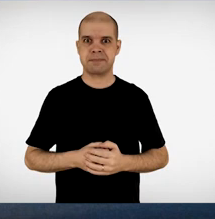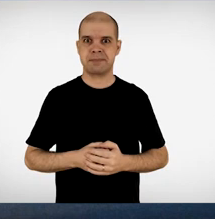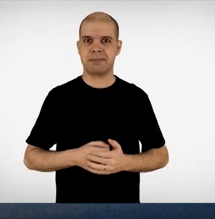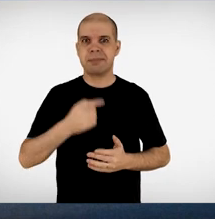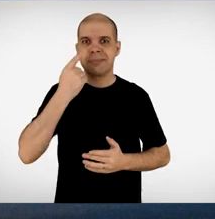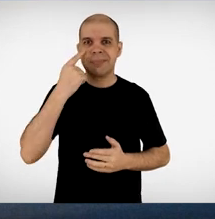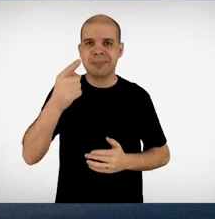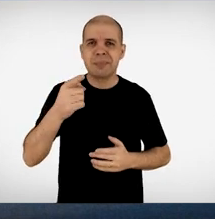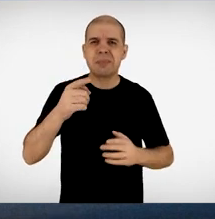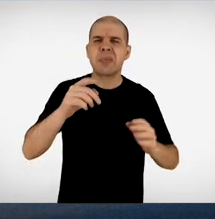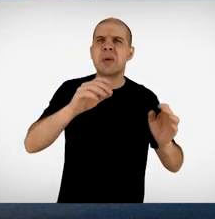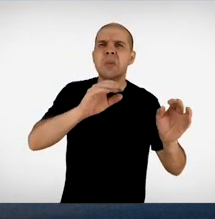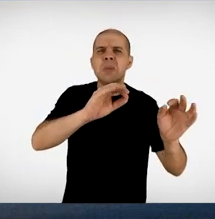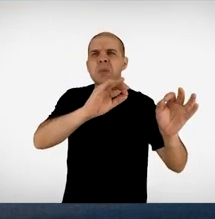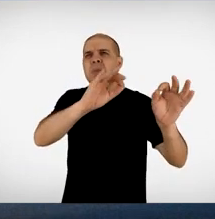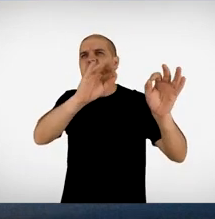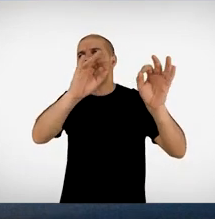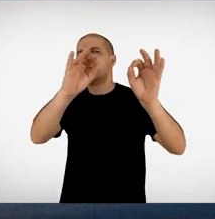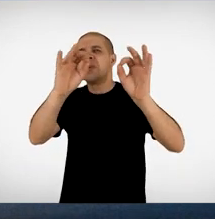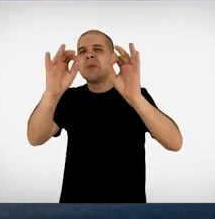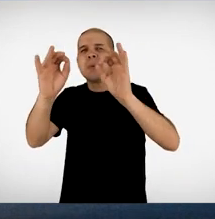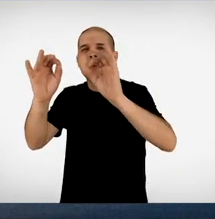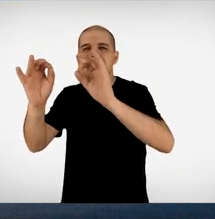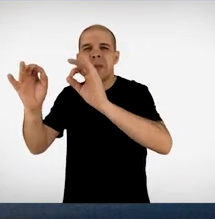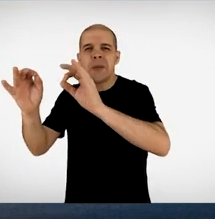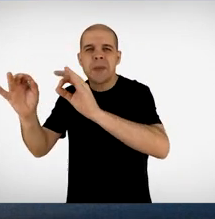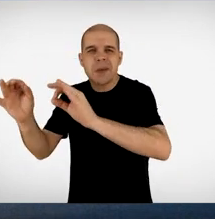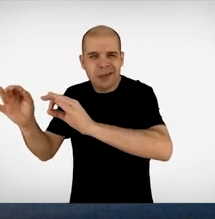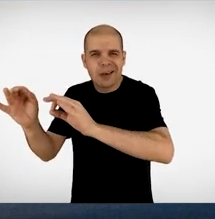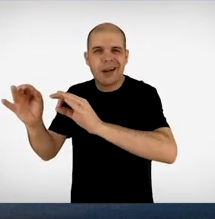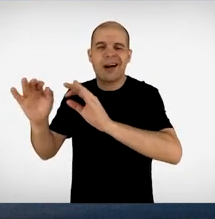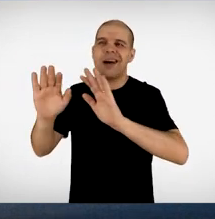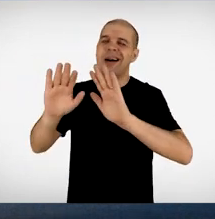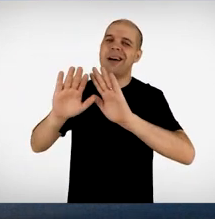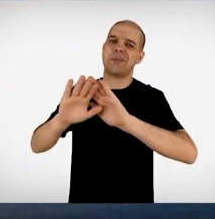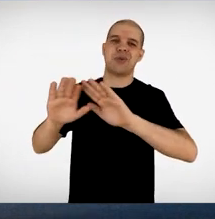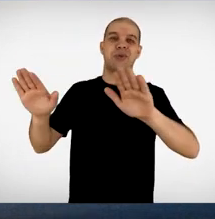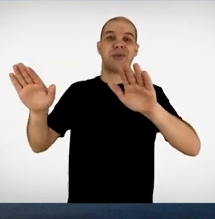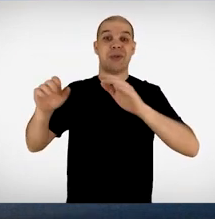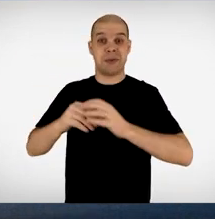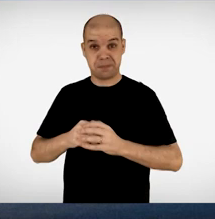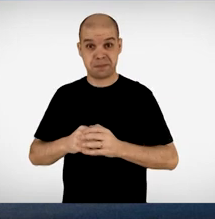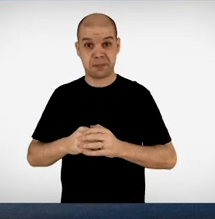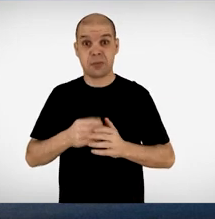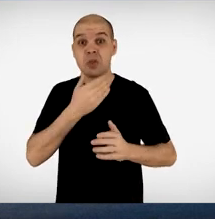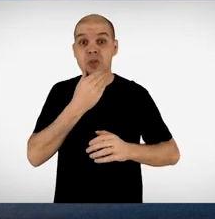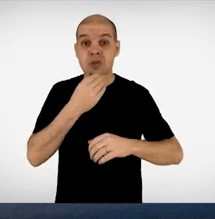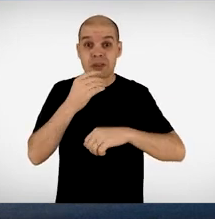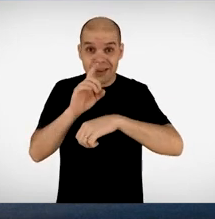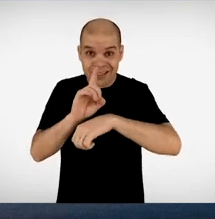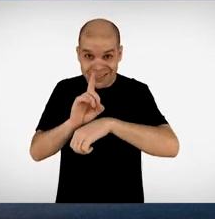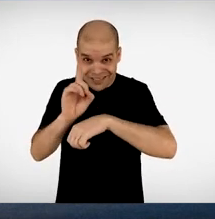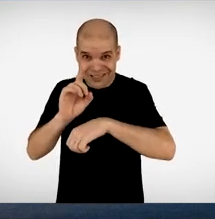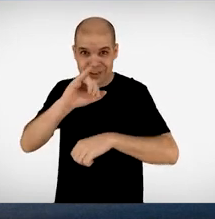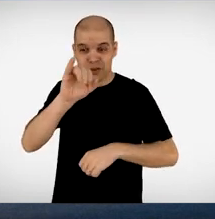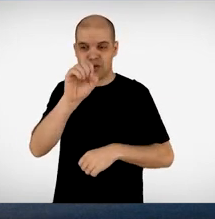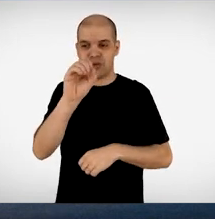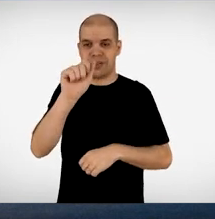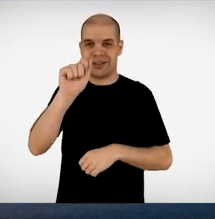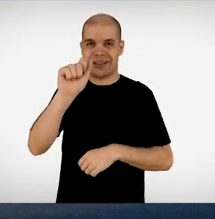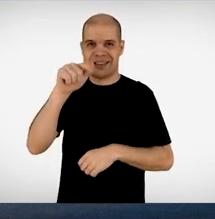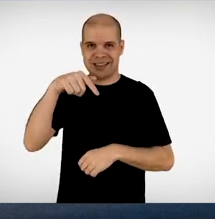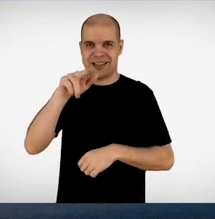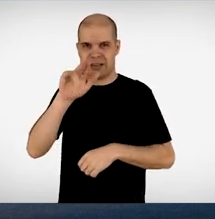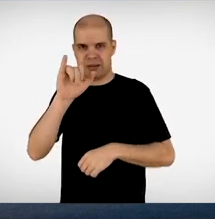Março, aludindo ao término do verão. O diretor, né, Joaquim Trier, evita, ao final,